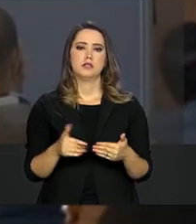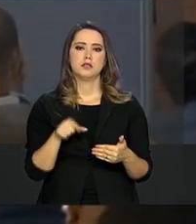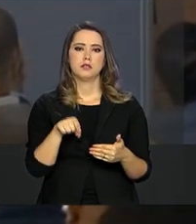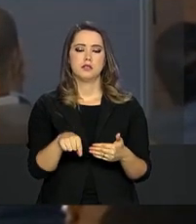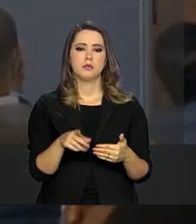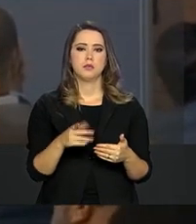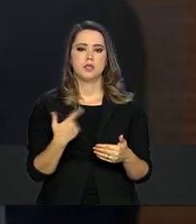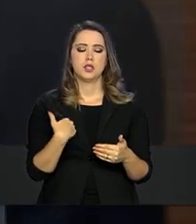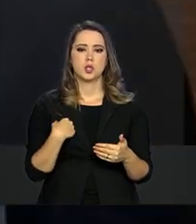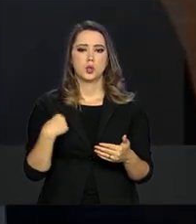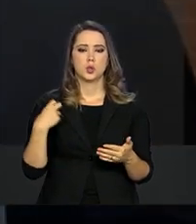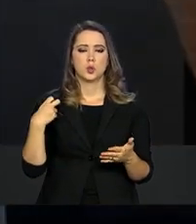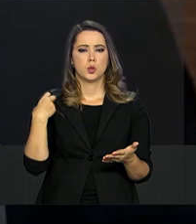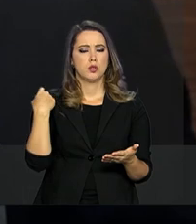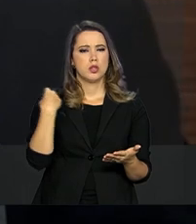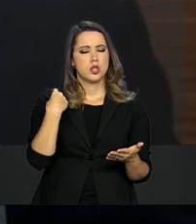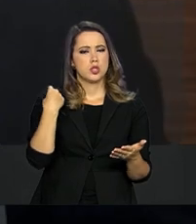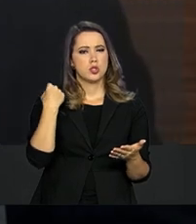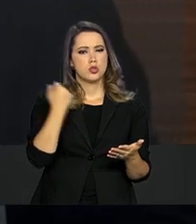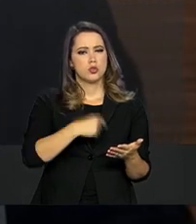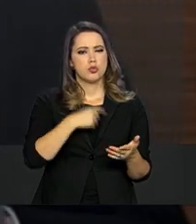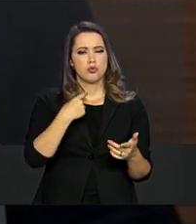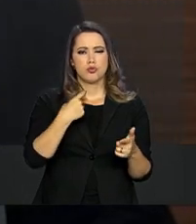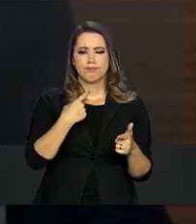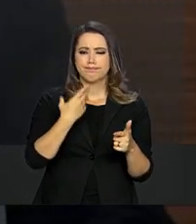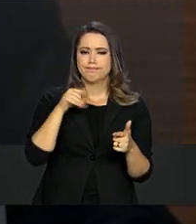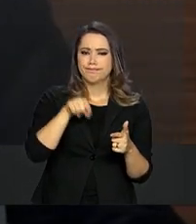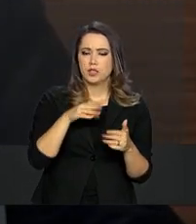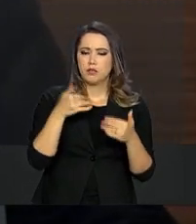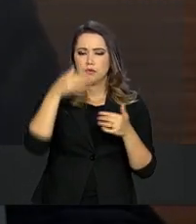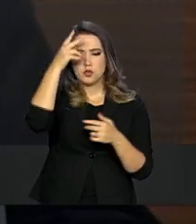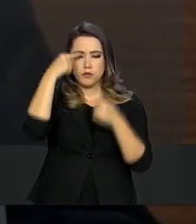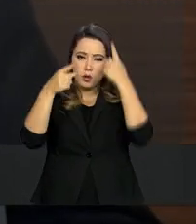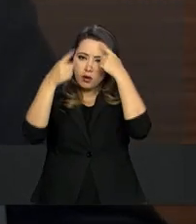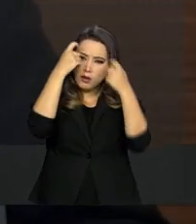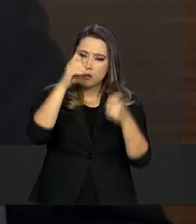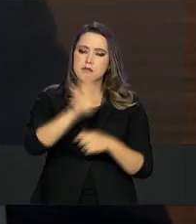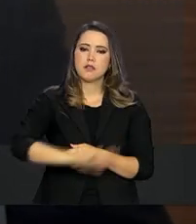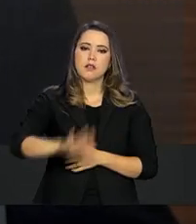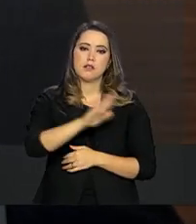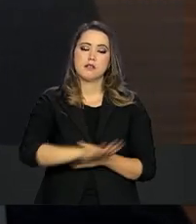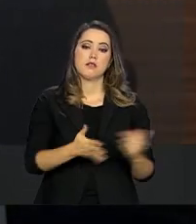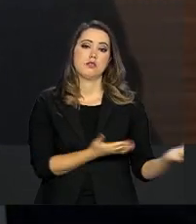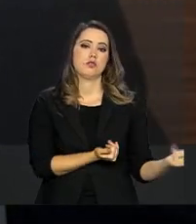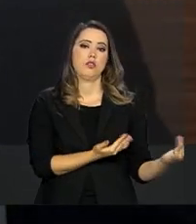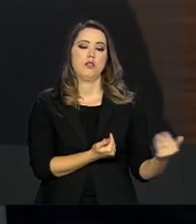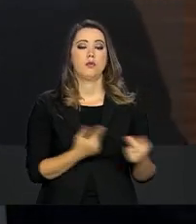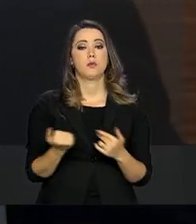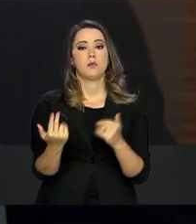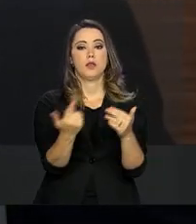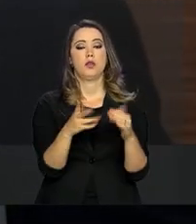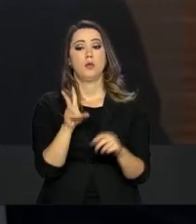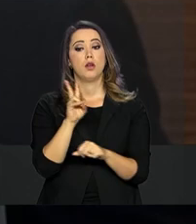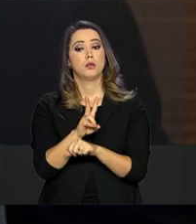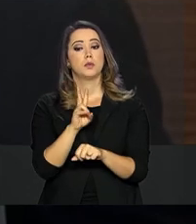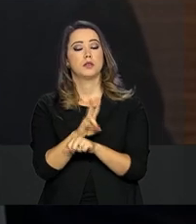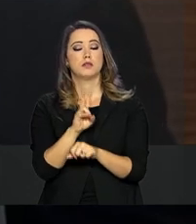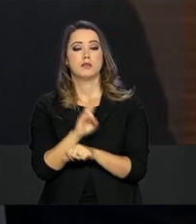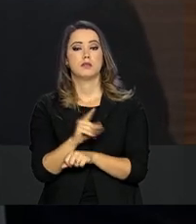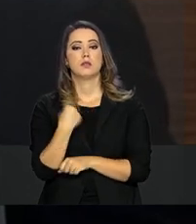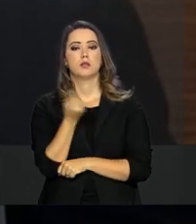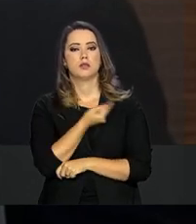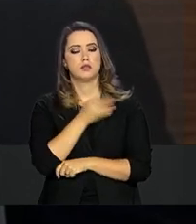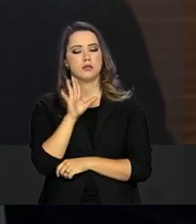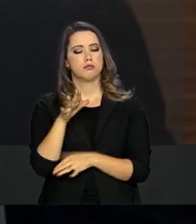e adolescentes de igual maneira na defesa nós demos seqüência à nossa já profícua